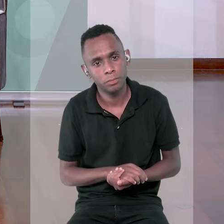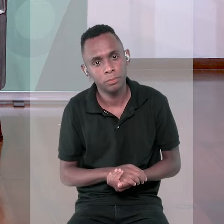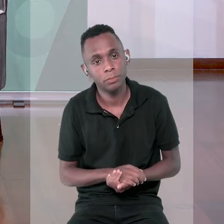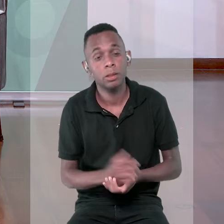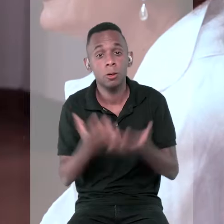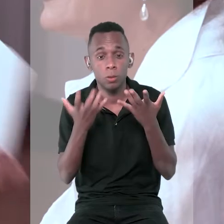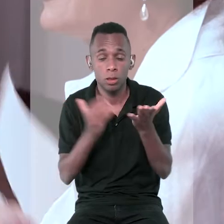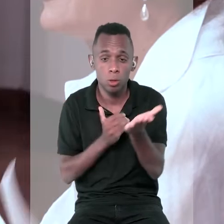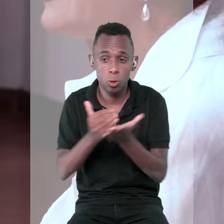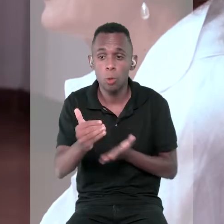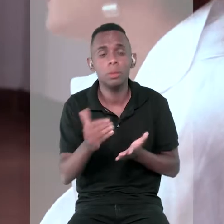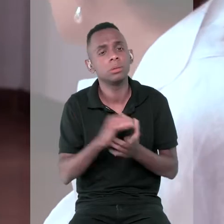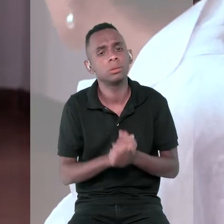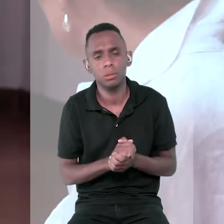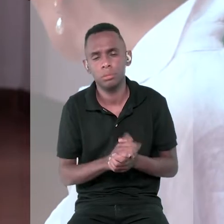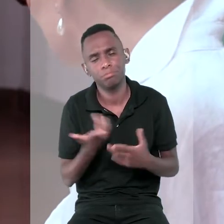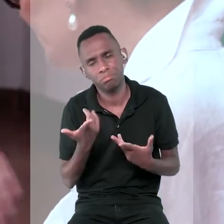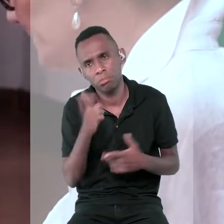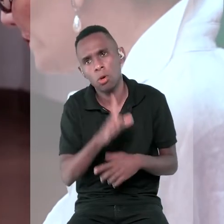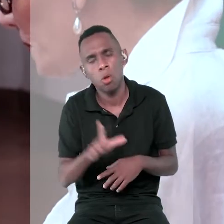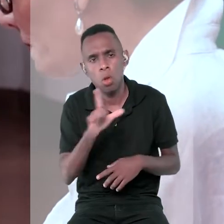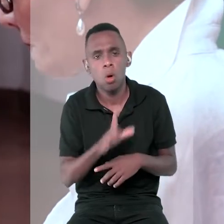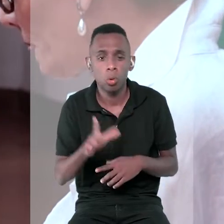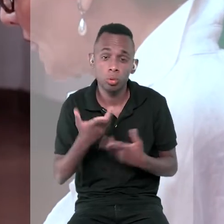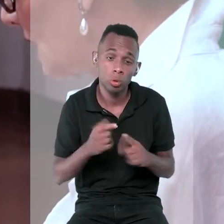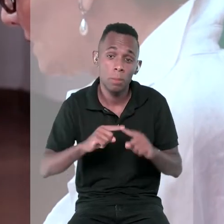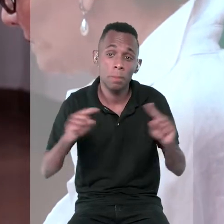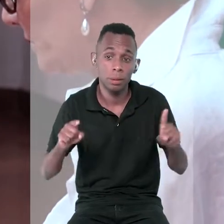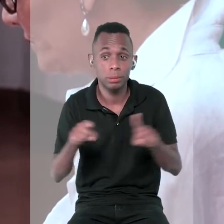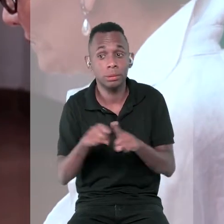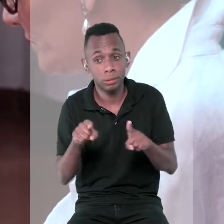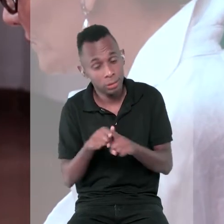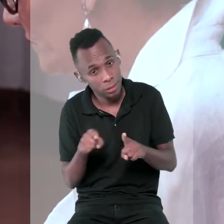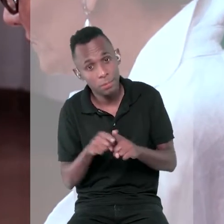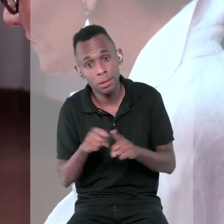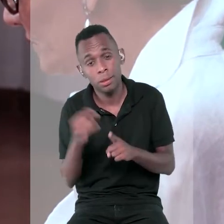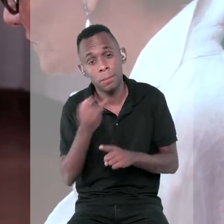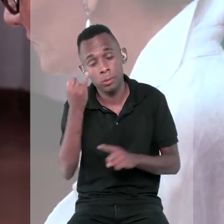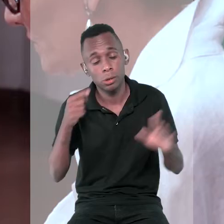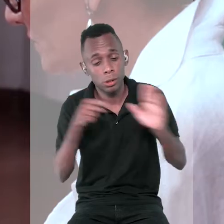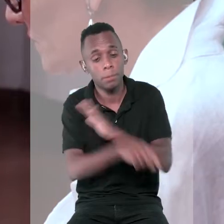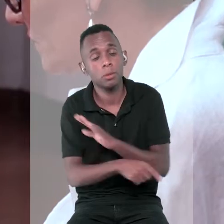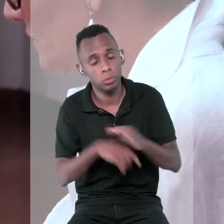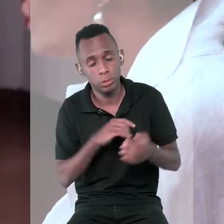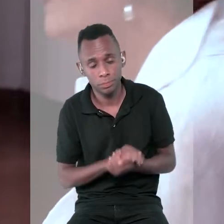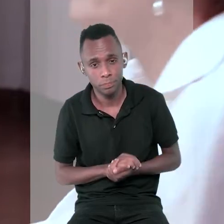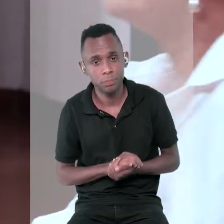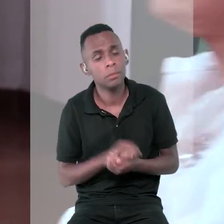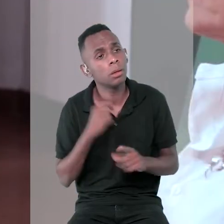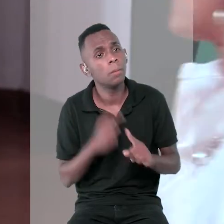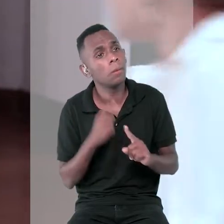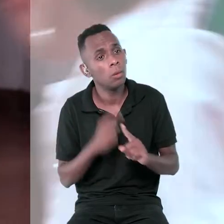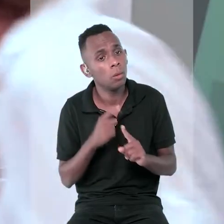Eu queria começar pela mais óbvia, mas também a mais inevitável das perguntas, que é: